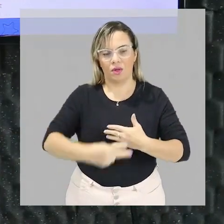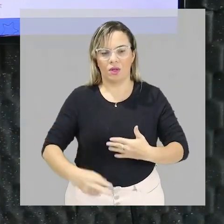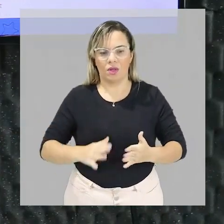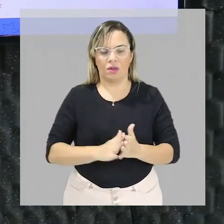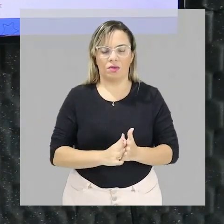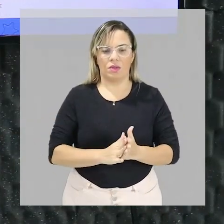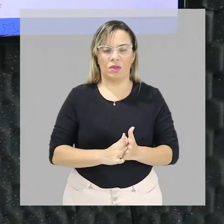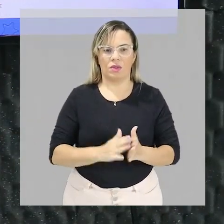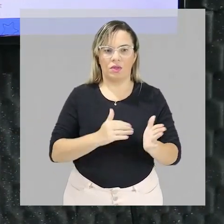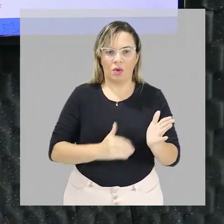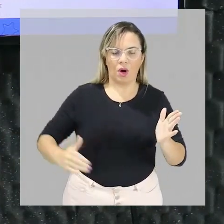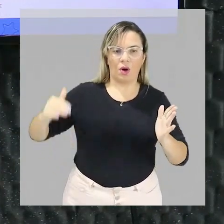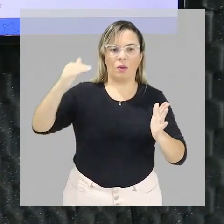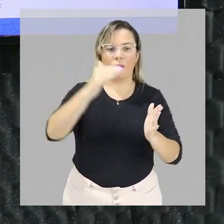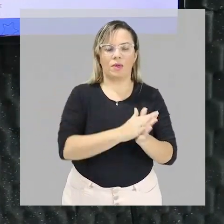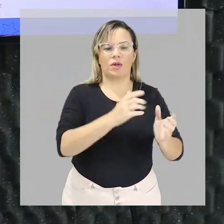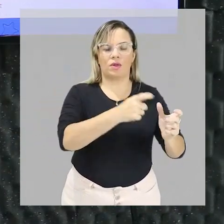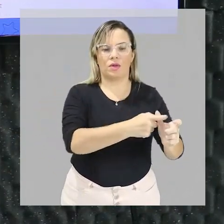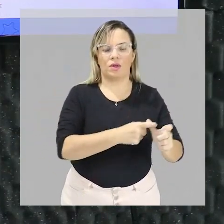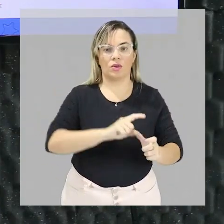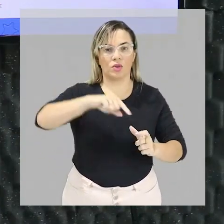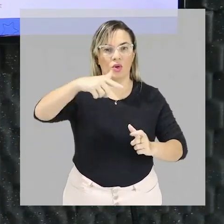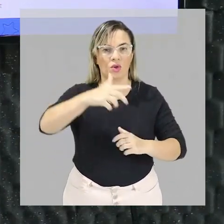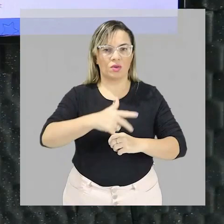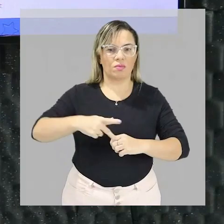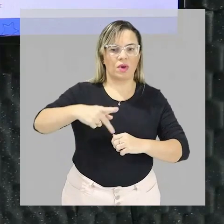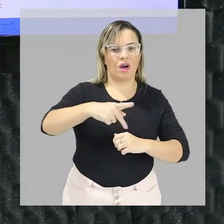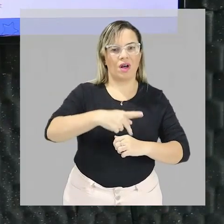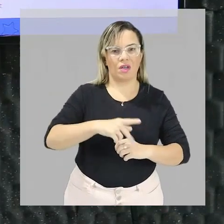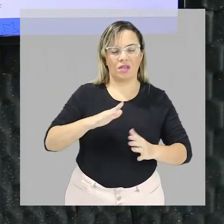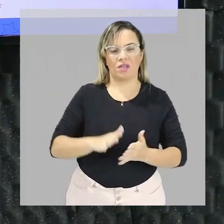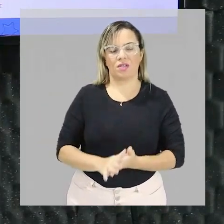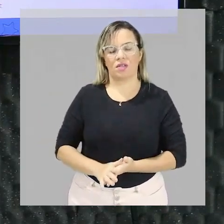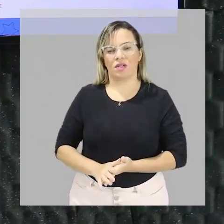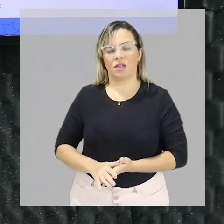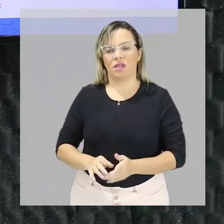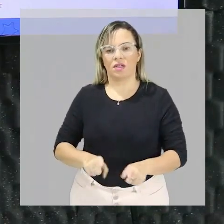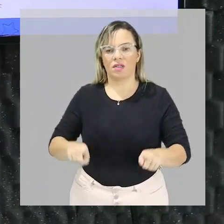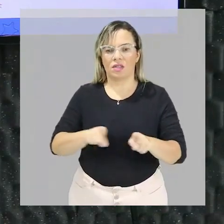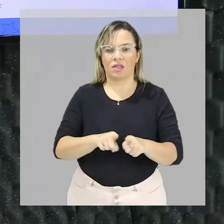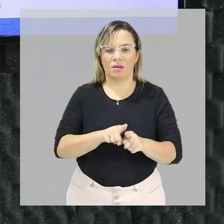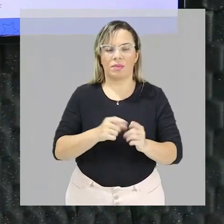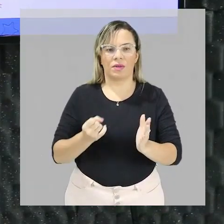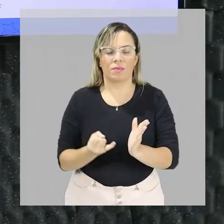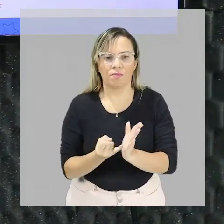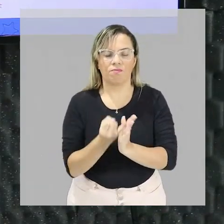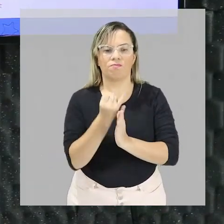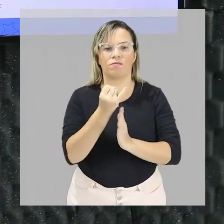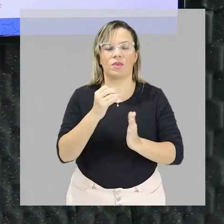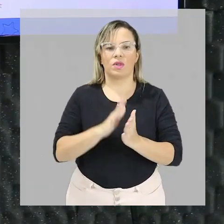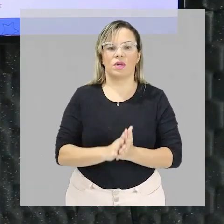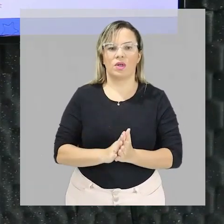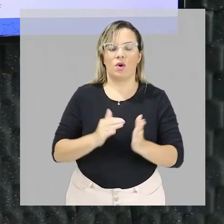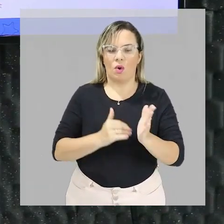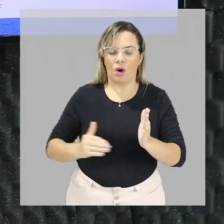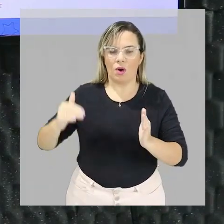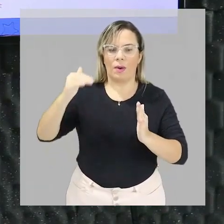dívida externa, além do aumento da inflação, nós teremos também a questão do crescimento do